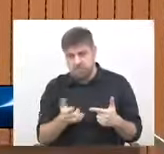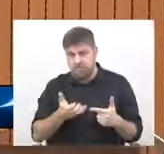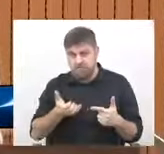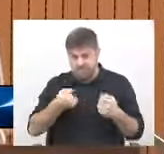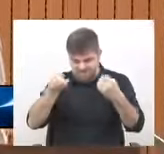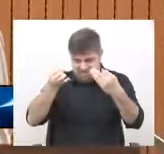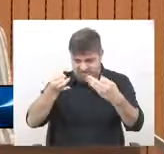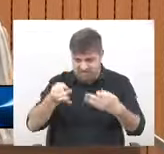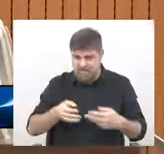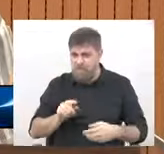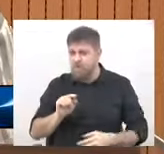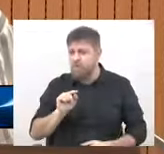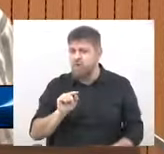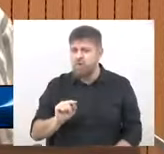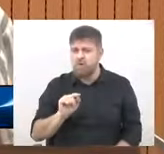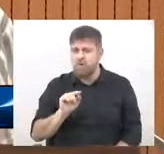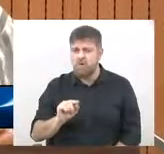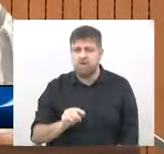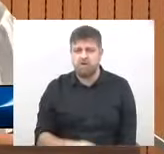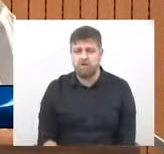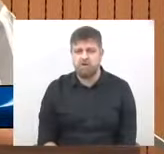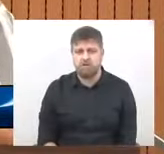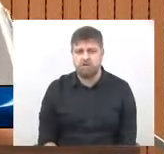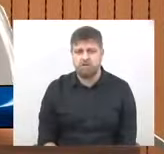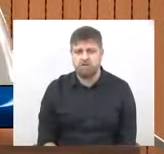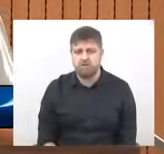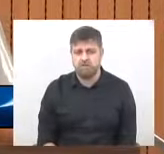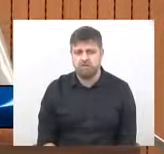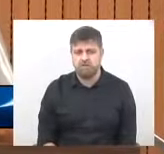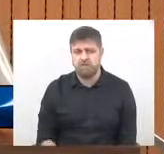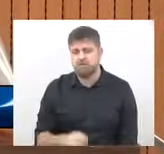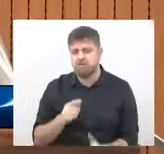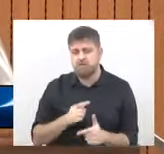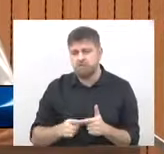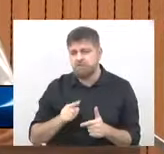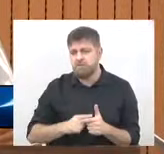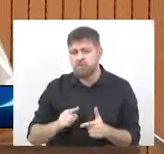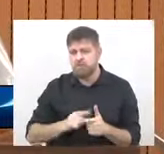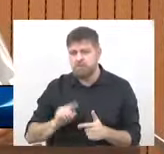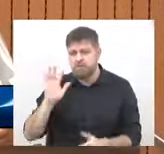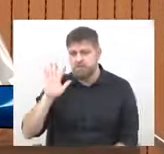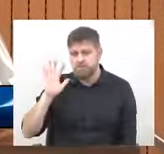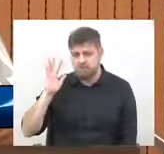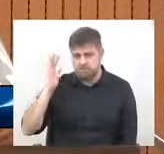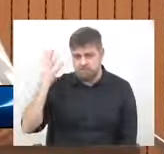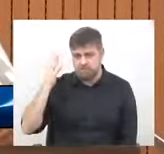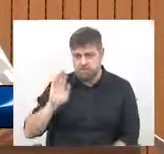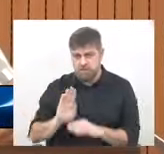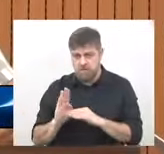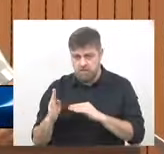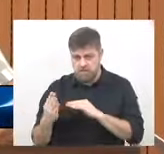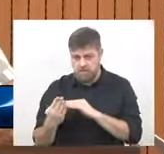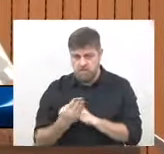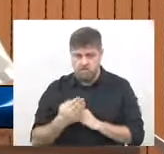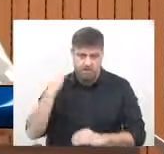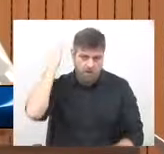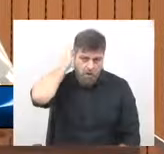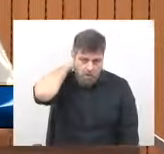tratar é a questão da um problema que está acontecendo no bairro Costa e